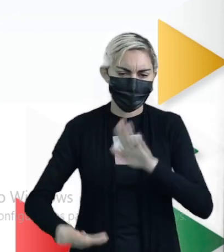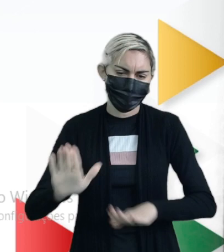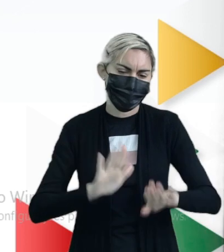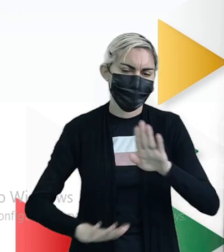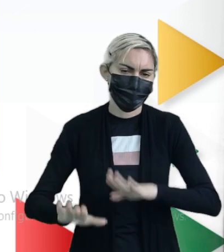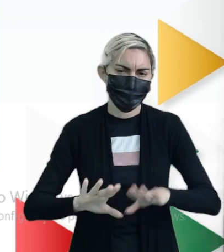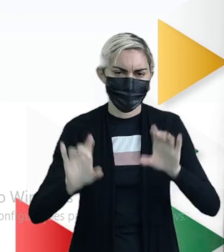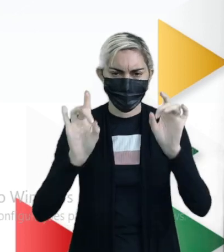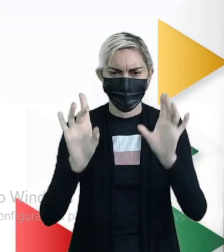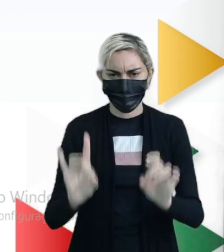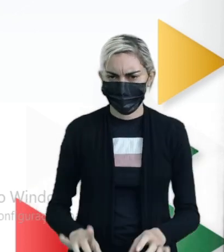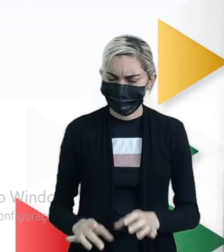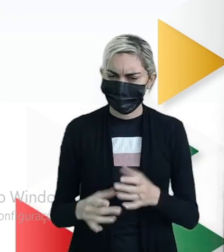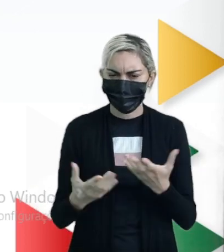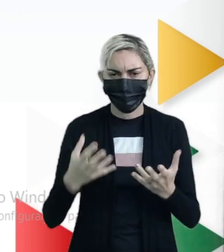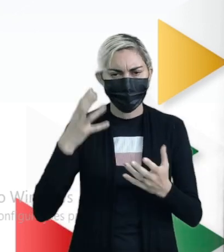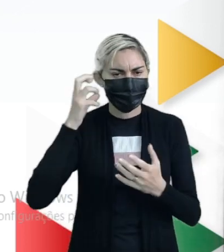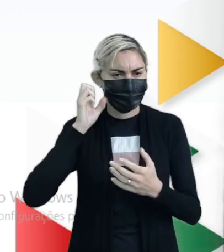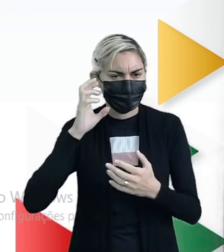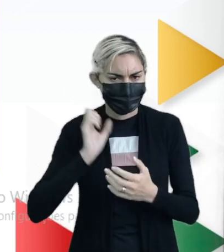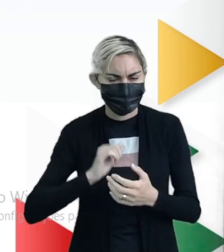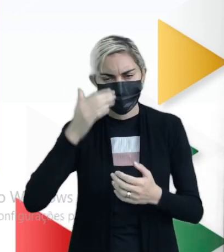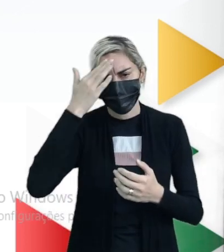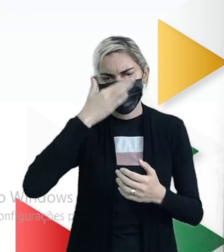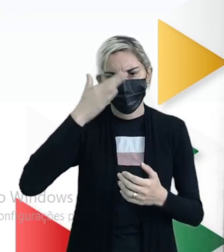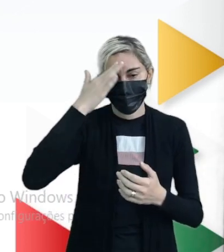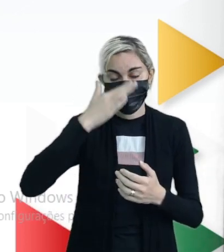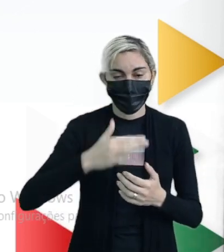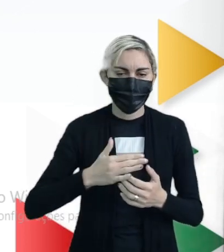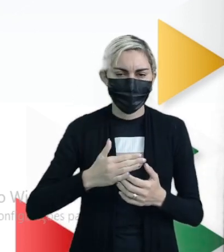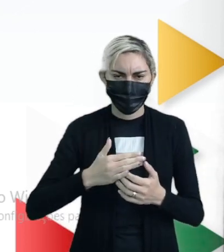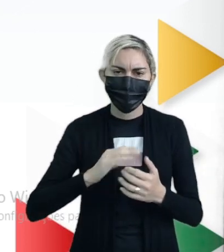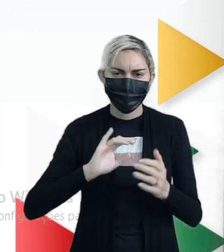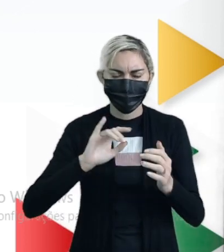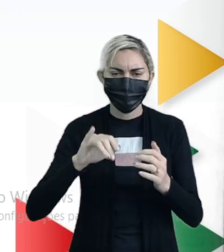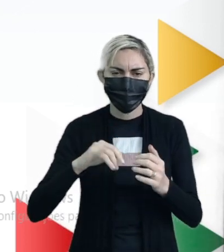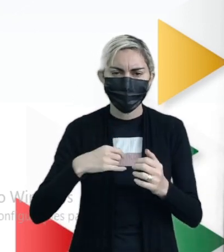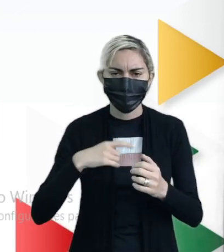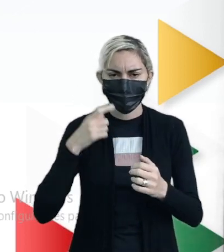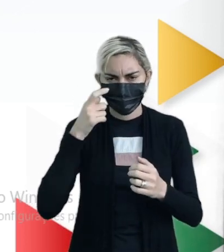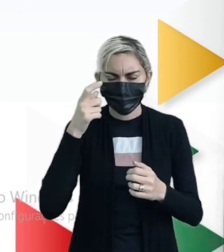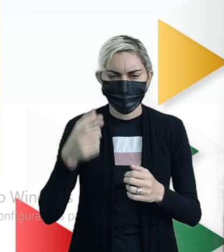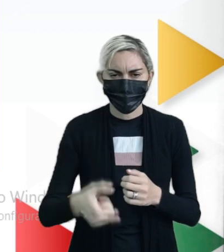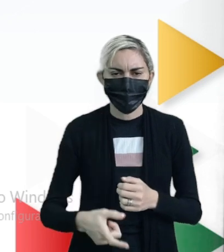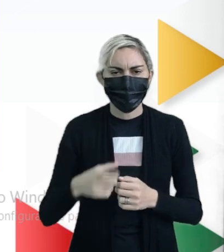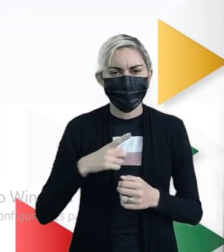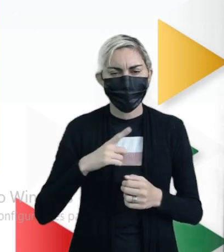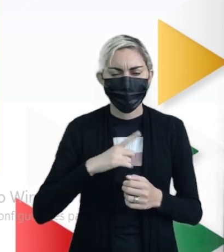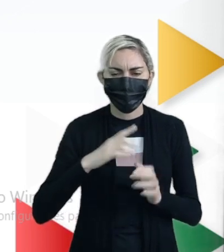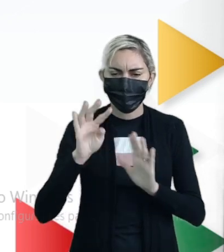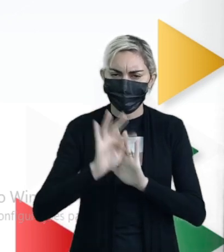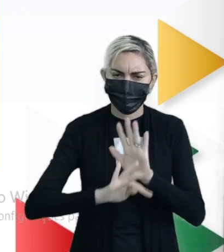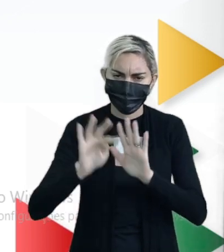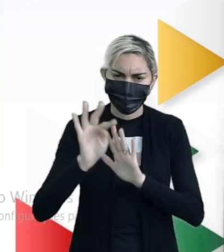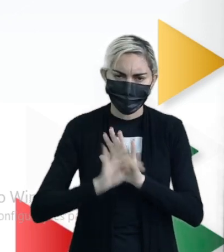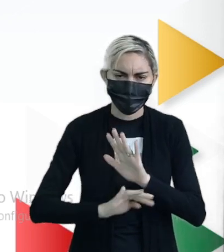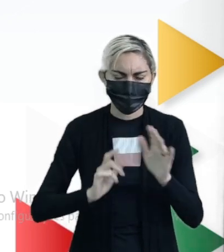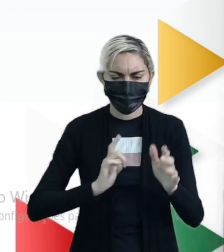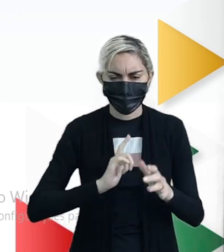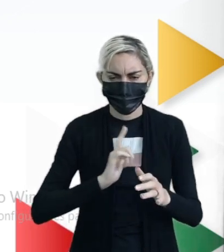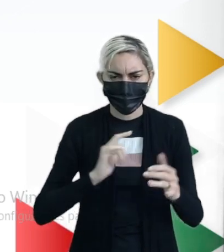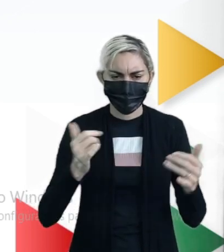cuidado especial ao ouvir, a entender, a intencionalidade. Em um texto,